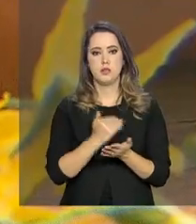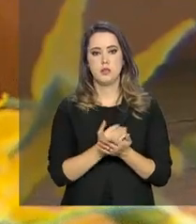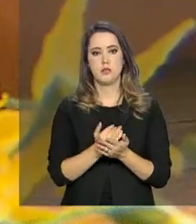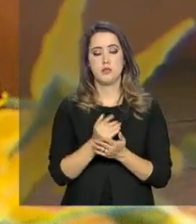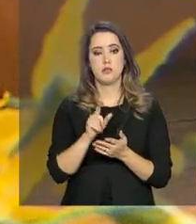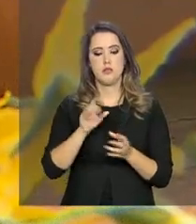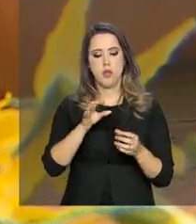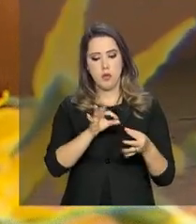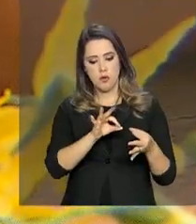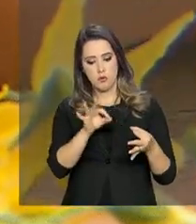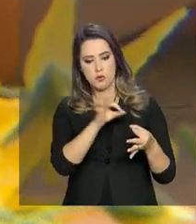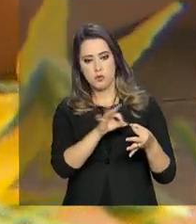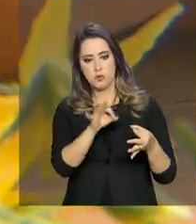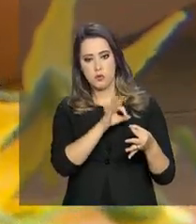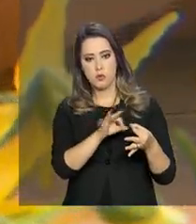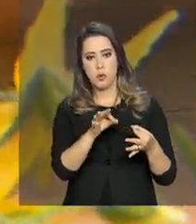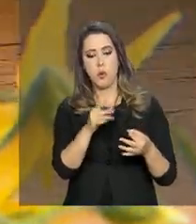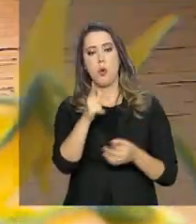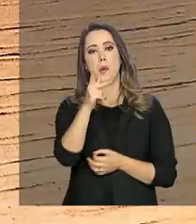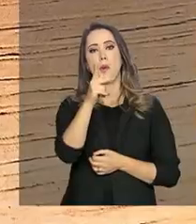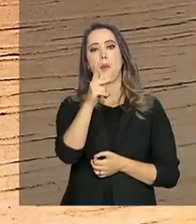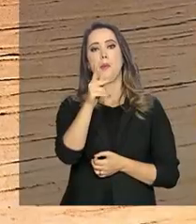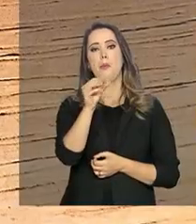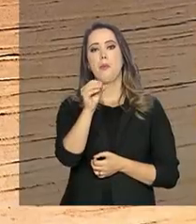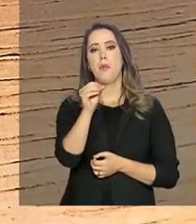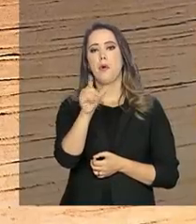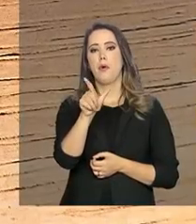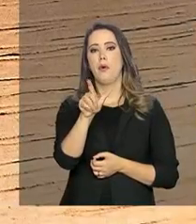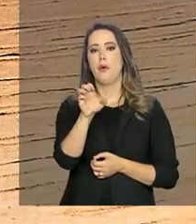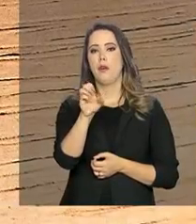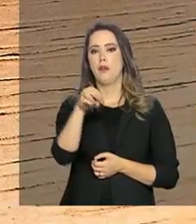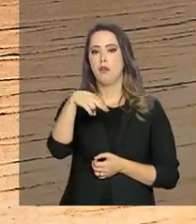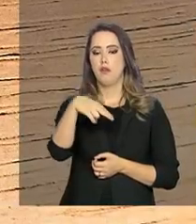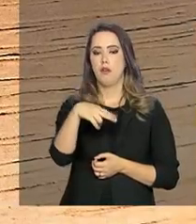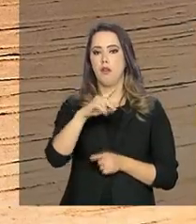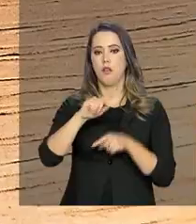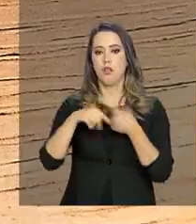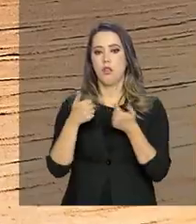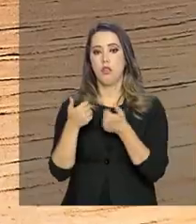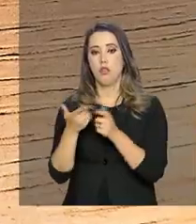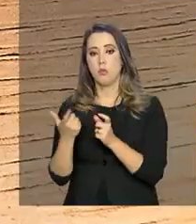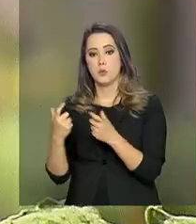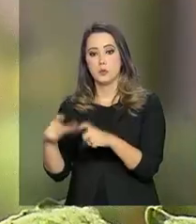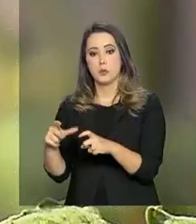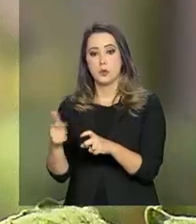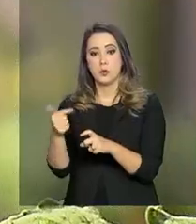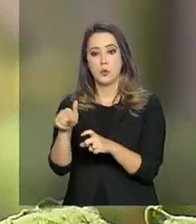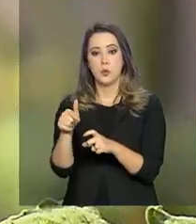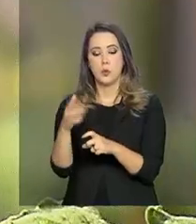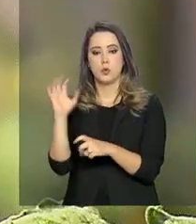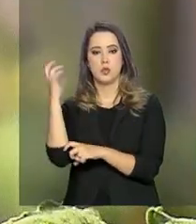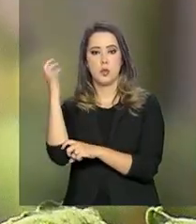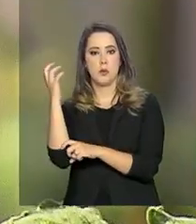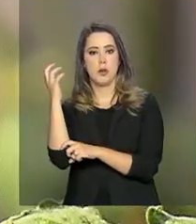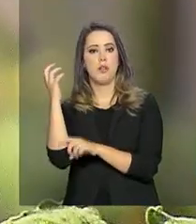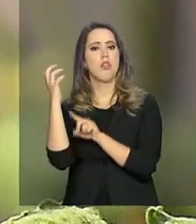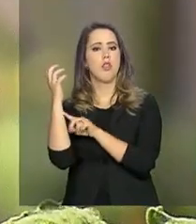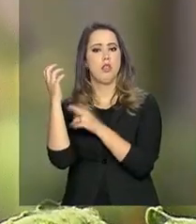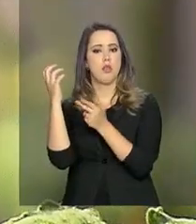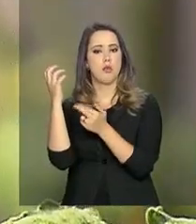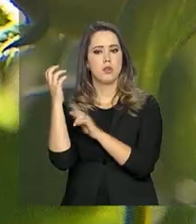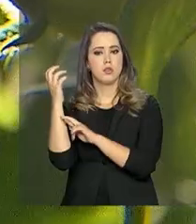determinada espécie chamada de pai esse pólen é transportado para uma planta que apresenta alguma característica